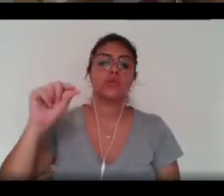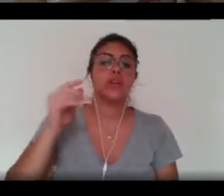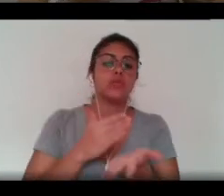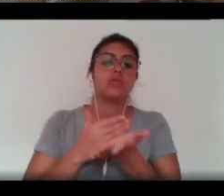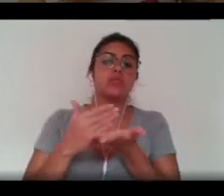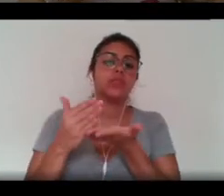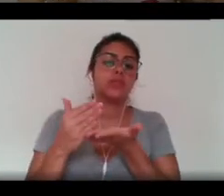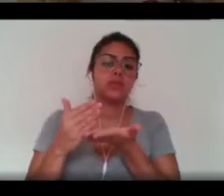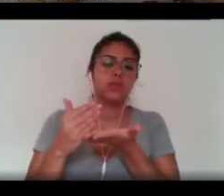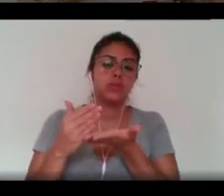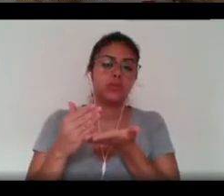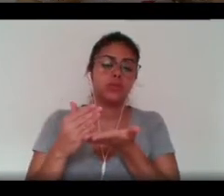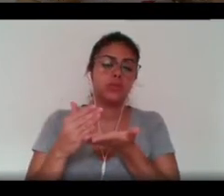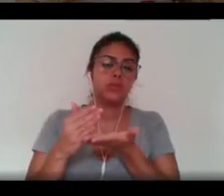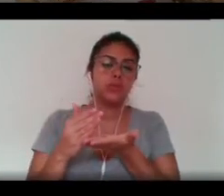velocidade inicial?